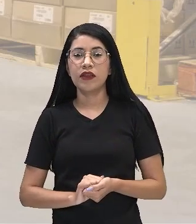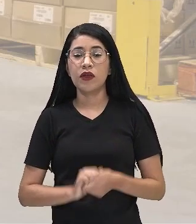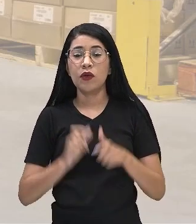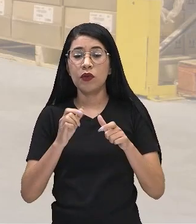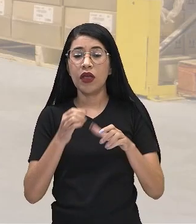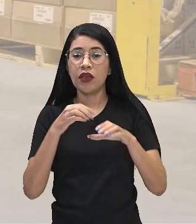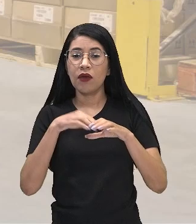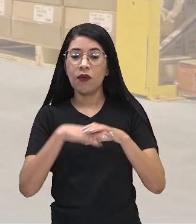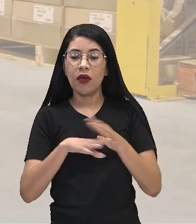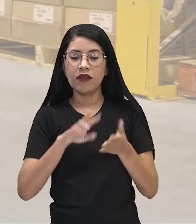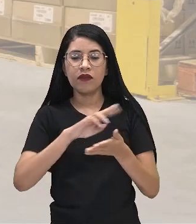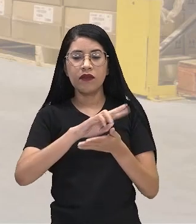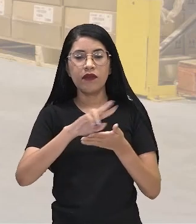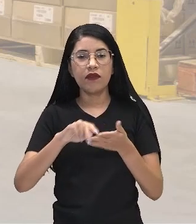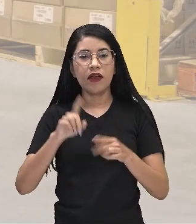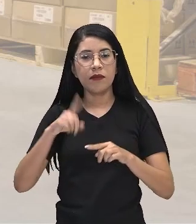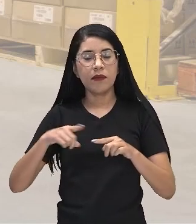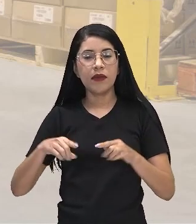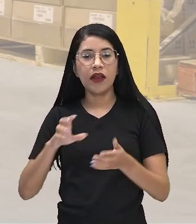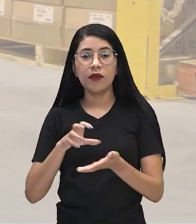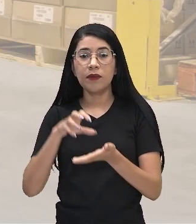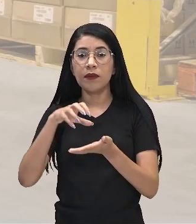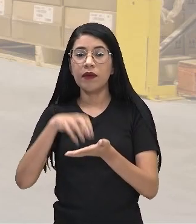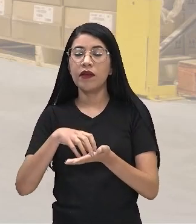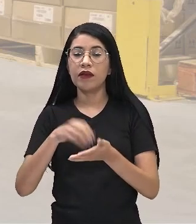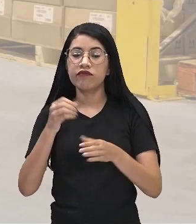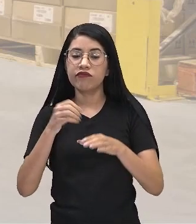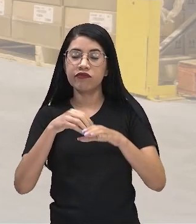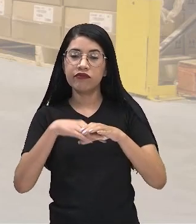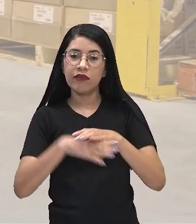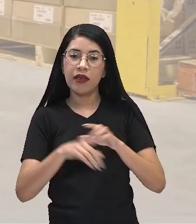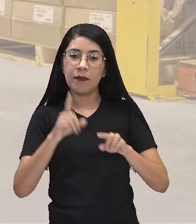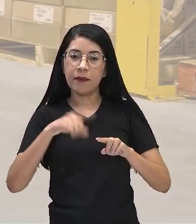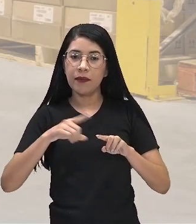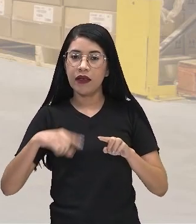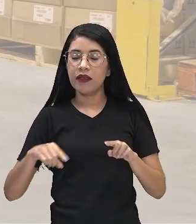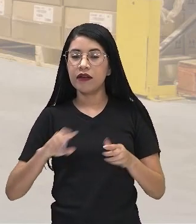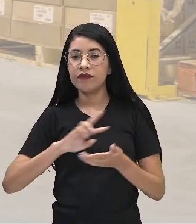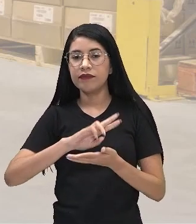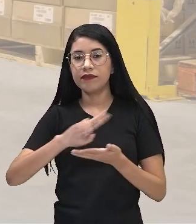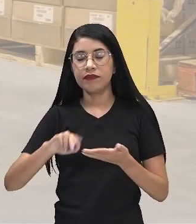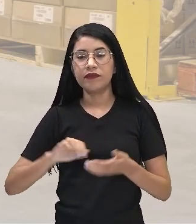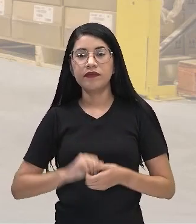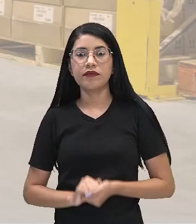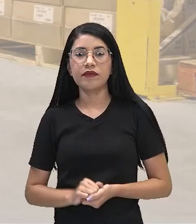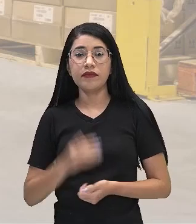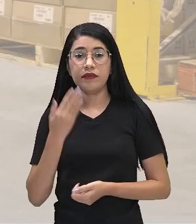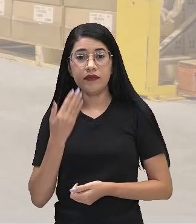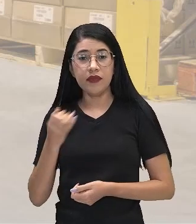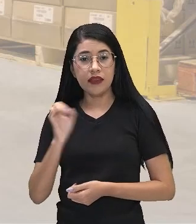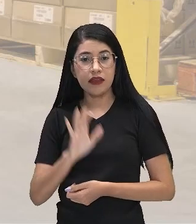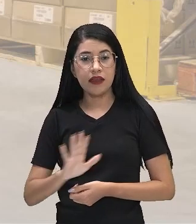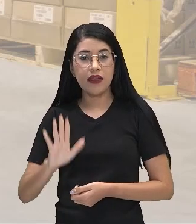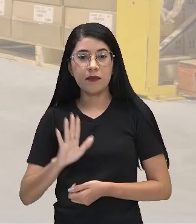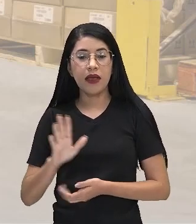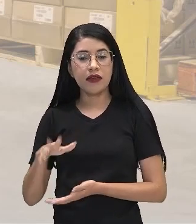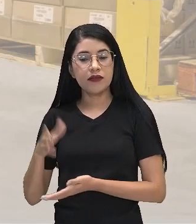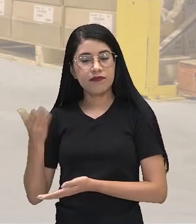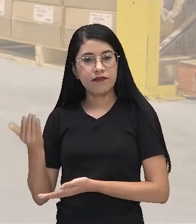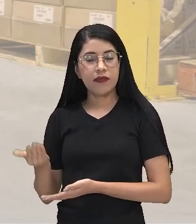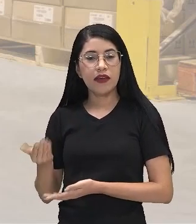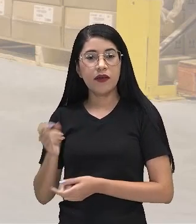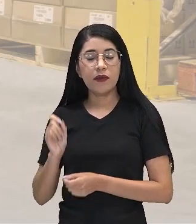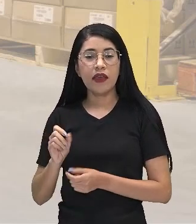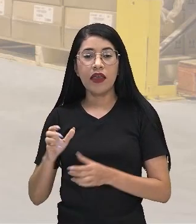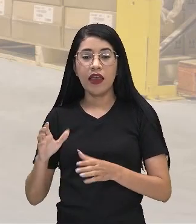num galpão, onde são armazenadas mercadorias, né? E vocês estão vendo aqui ao meu lado